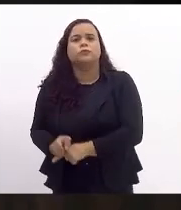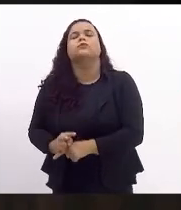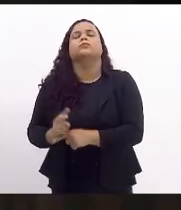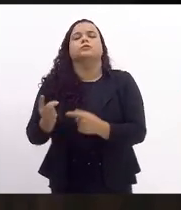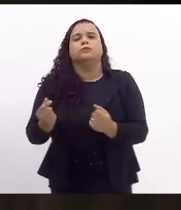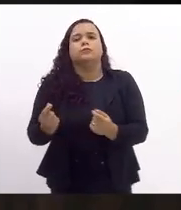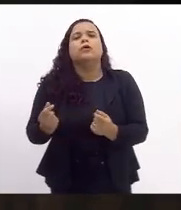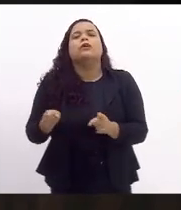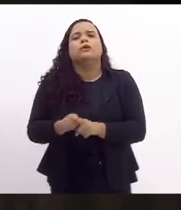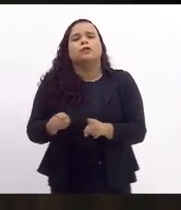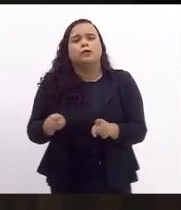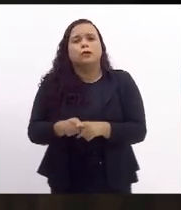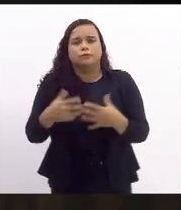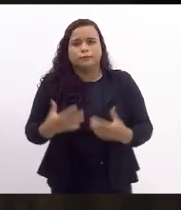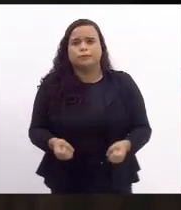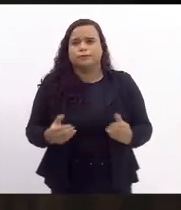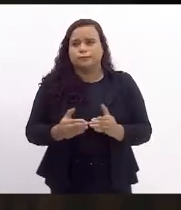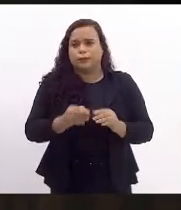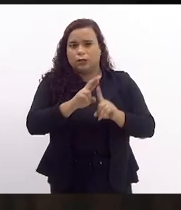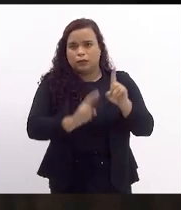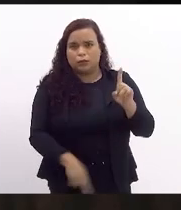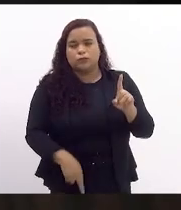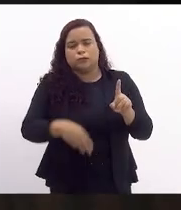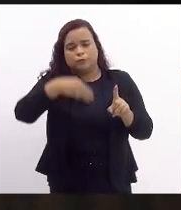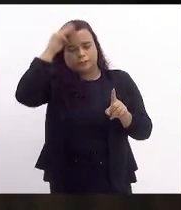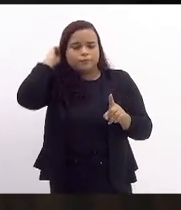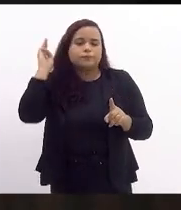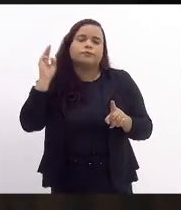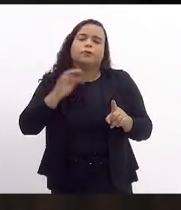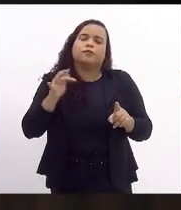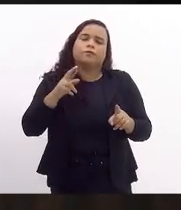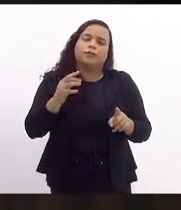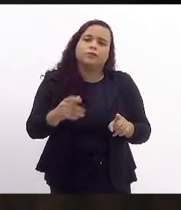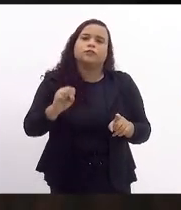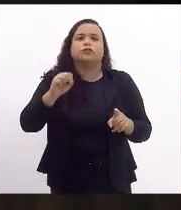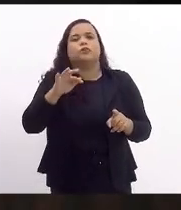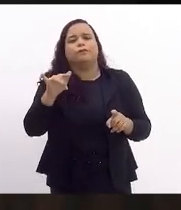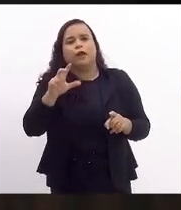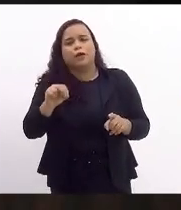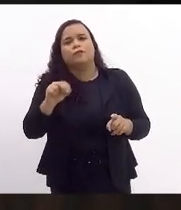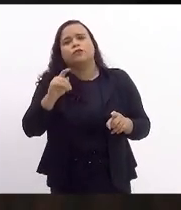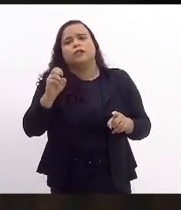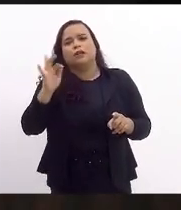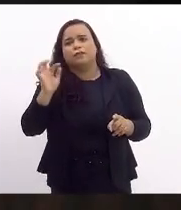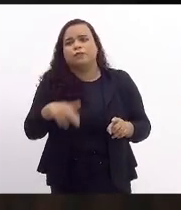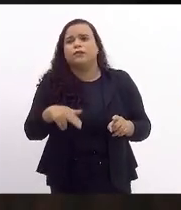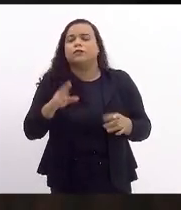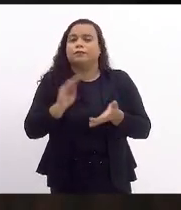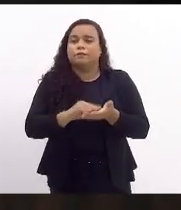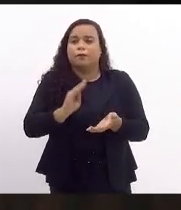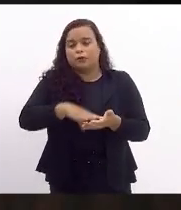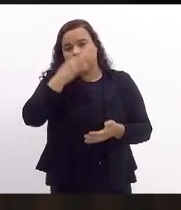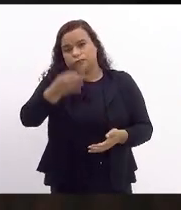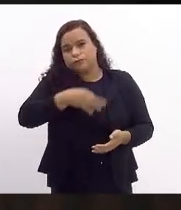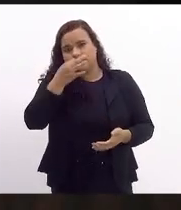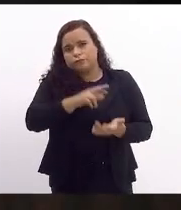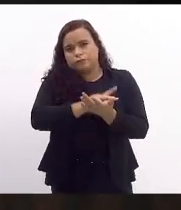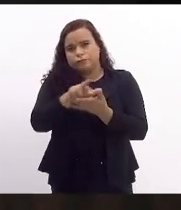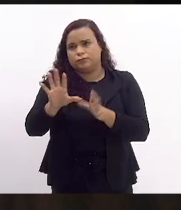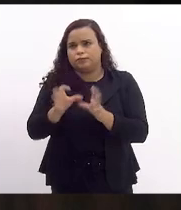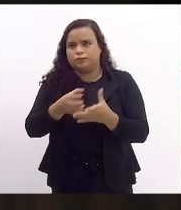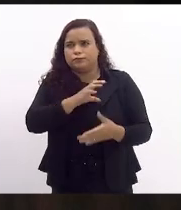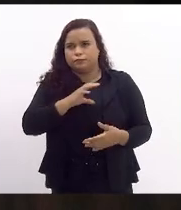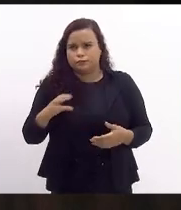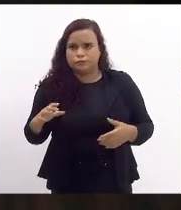Pacheco Alexandre Freitas Flávio Serafim mais parceira e nem de pareceres das comissões condição Justiça legislação condição aumentada e